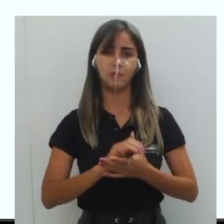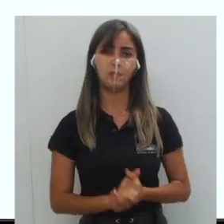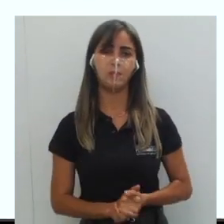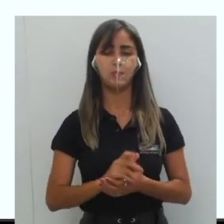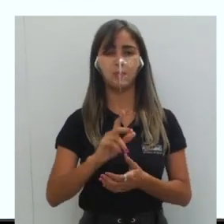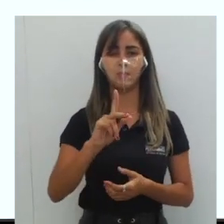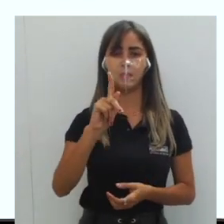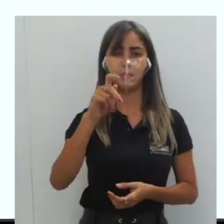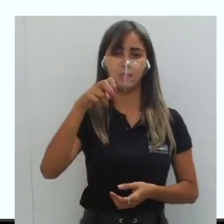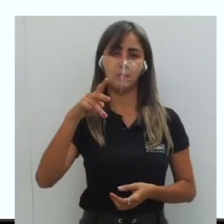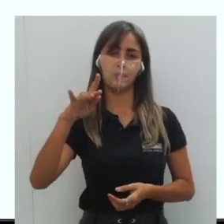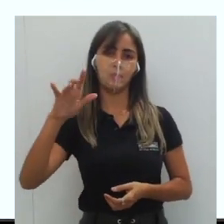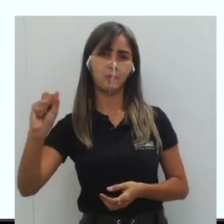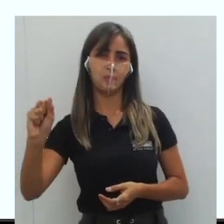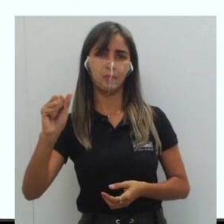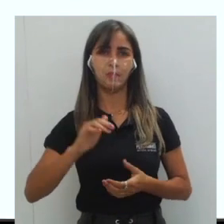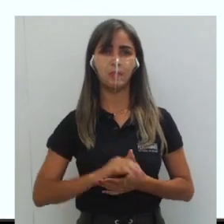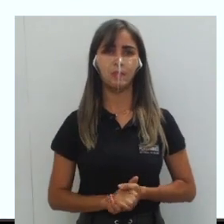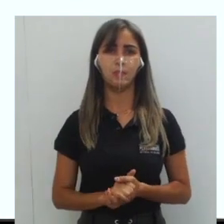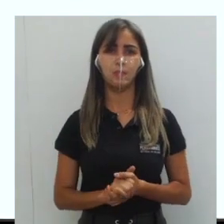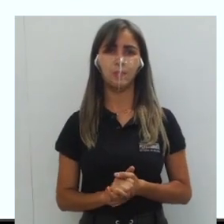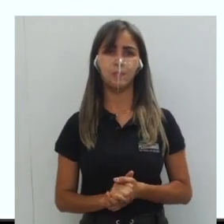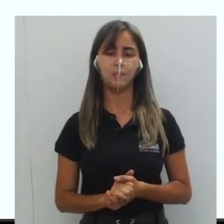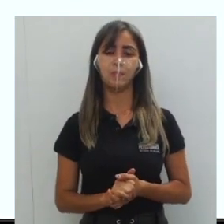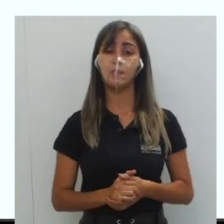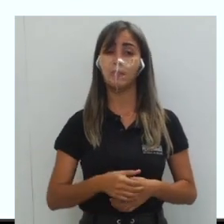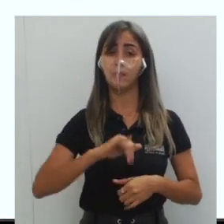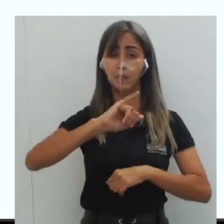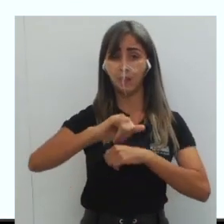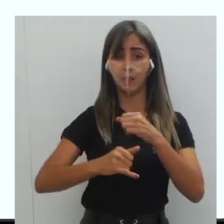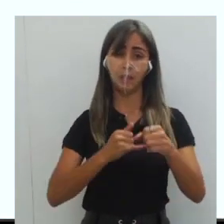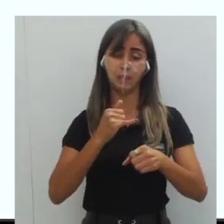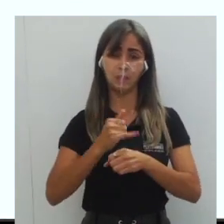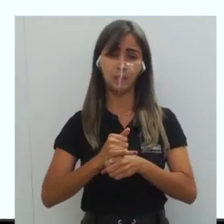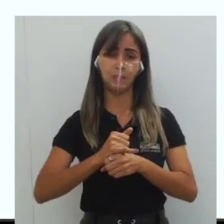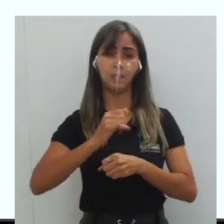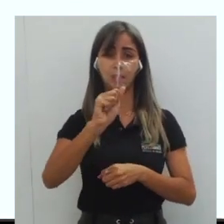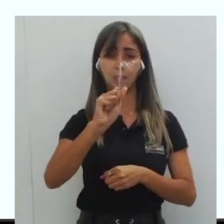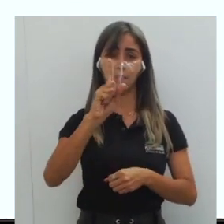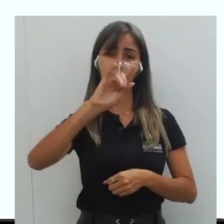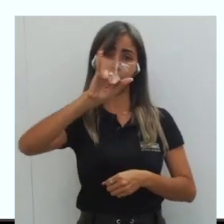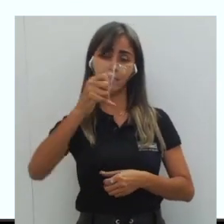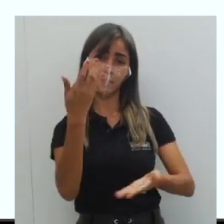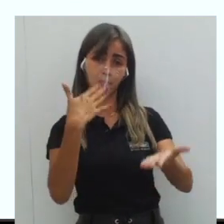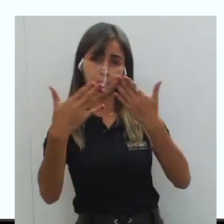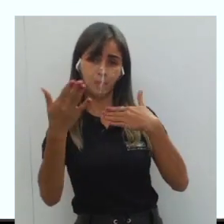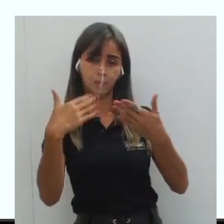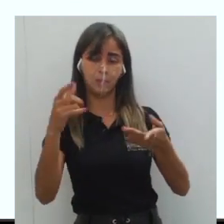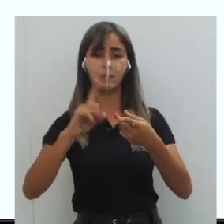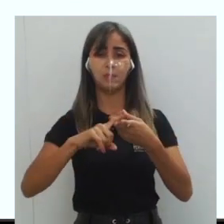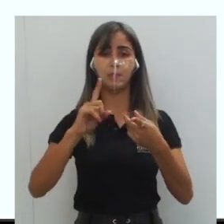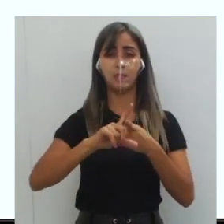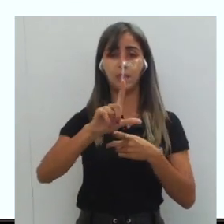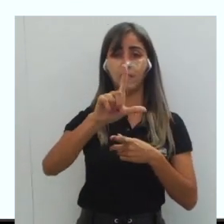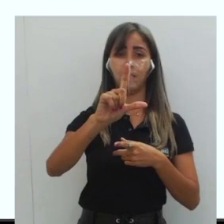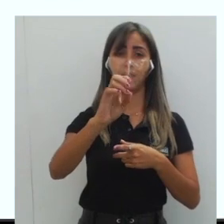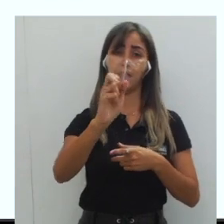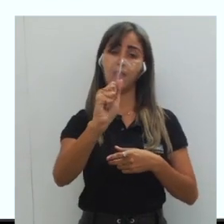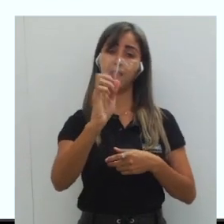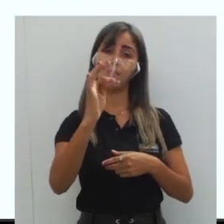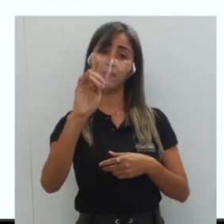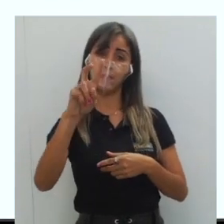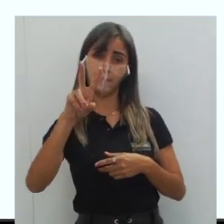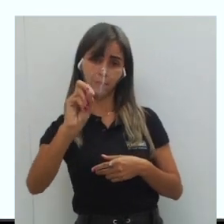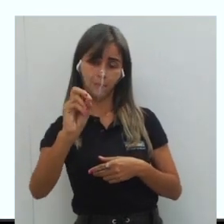será Comparative and Superlative Adjectives, os adjetivos que são comparativos e